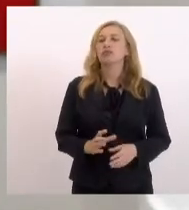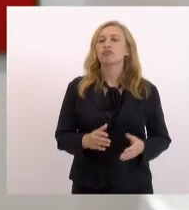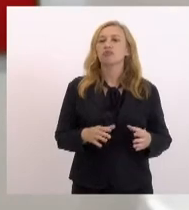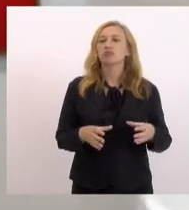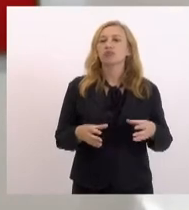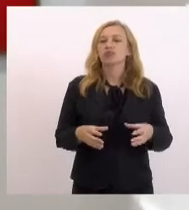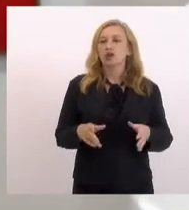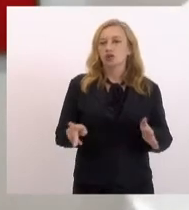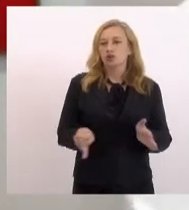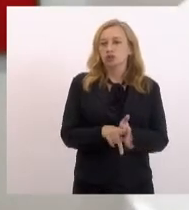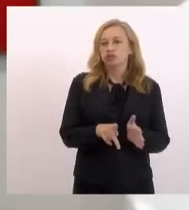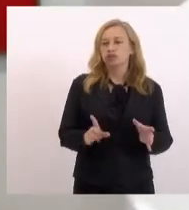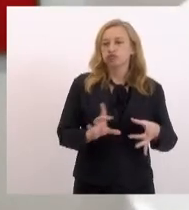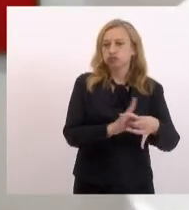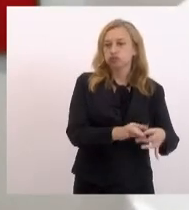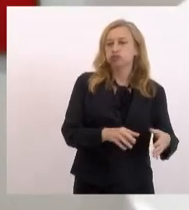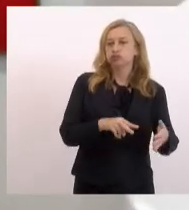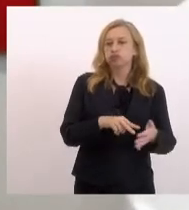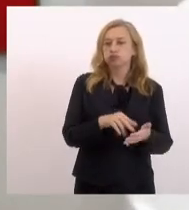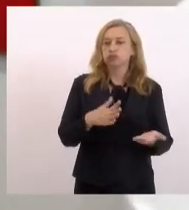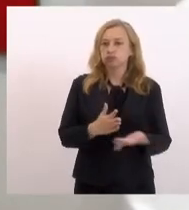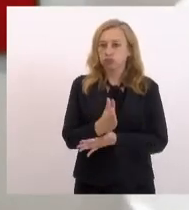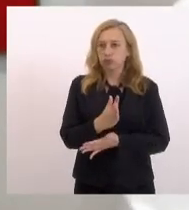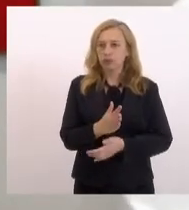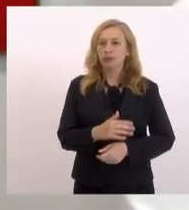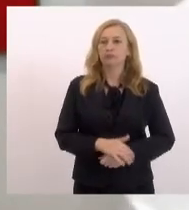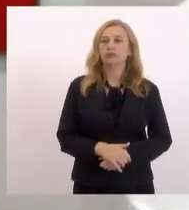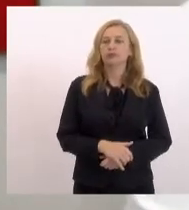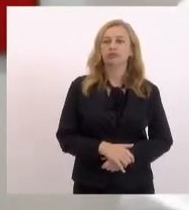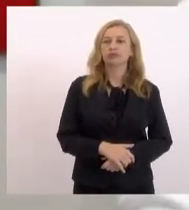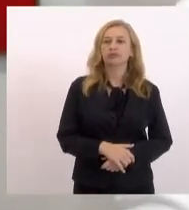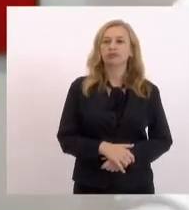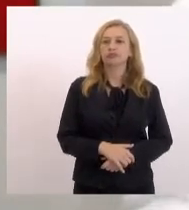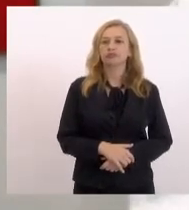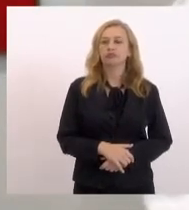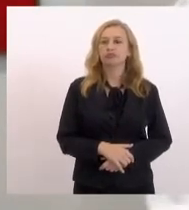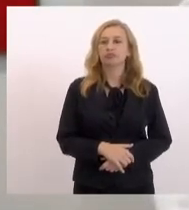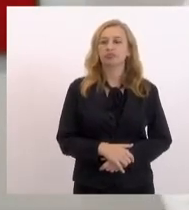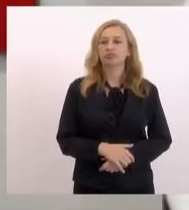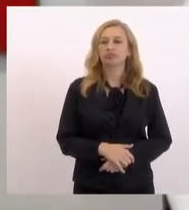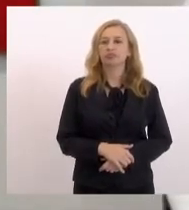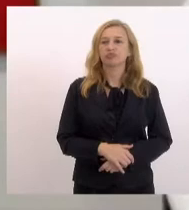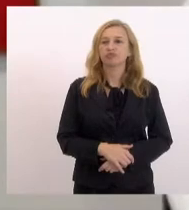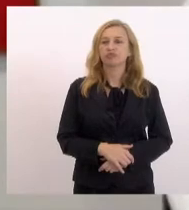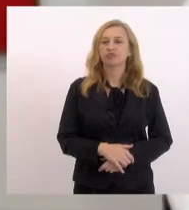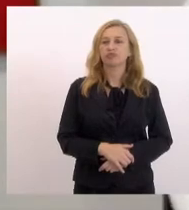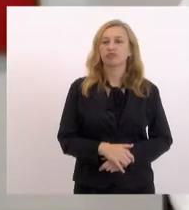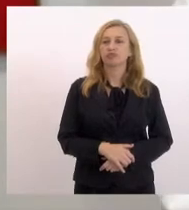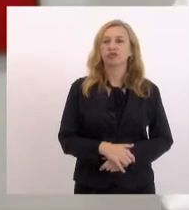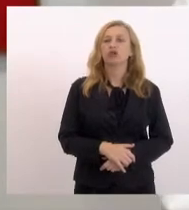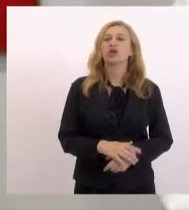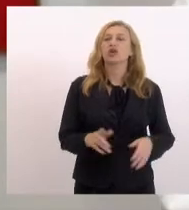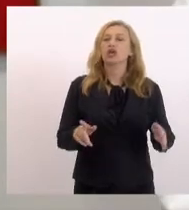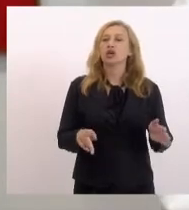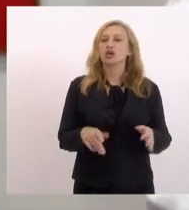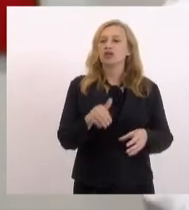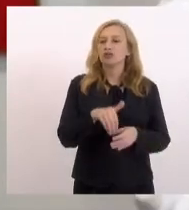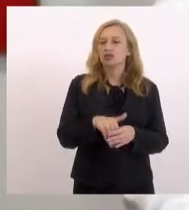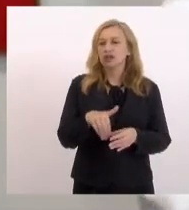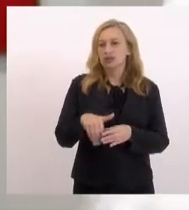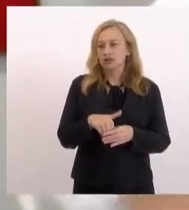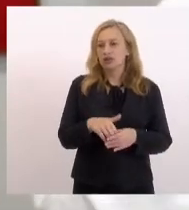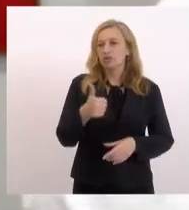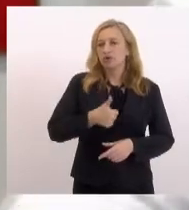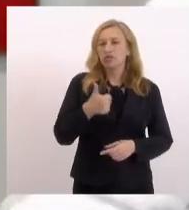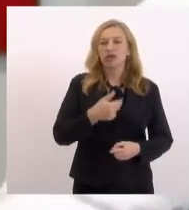projeto assim emendado. Os senhores que aprovam, permaneçam como estão, aprovado. Vai à redação final. Em votação, em primeira discussão, projeto